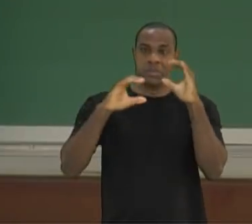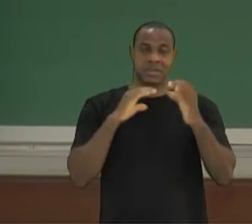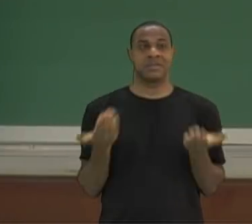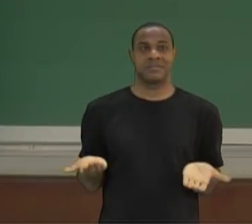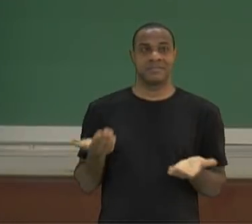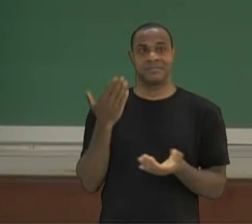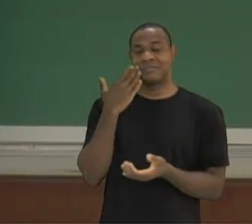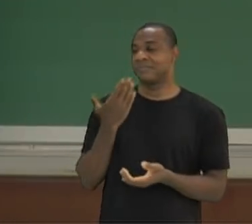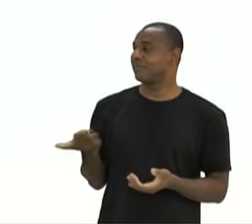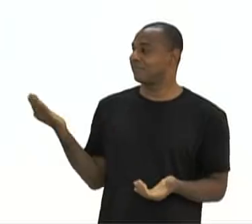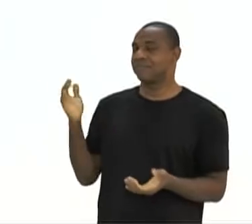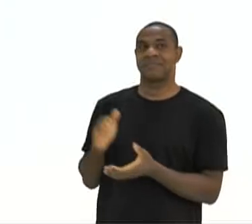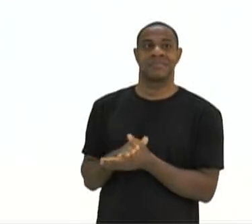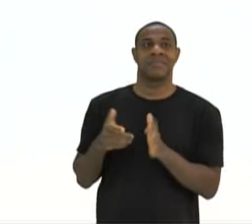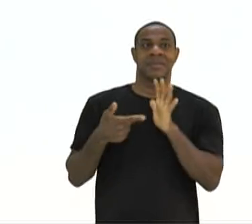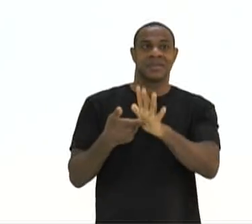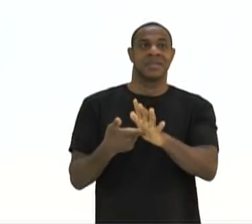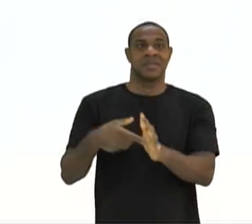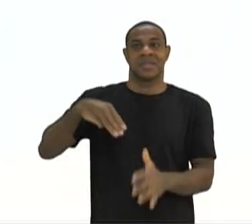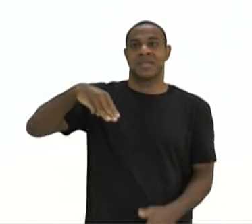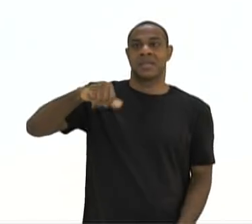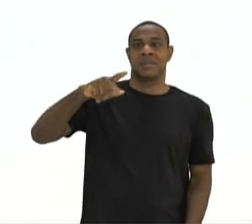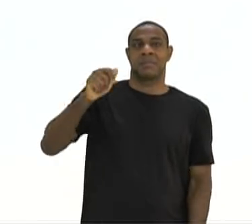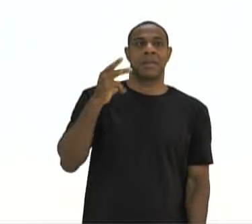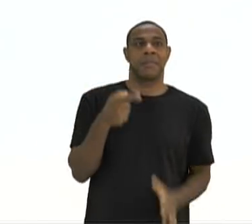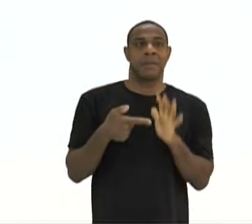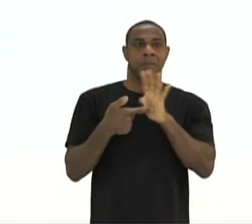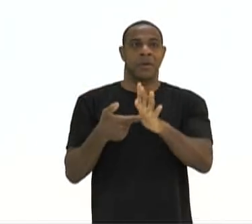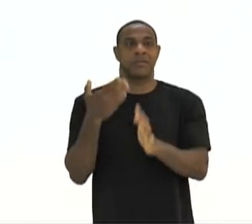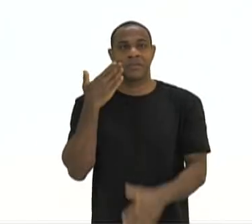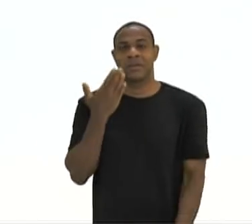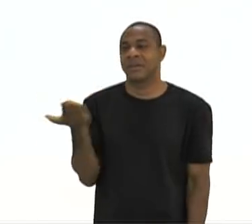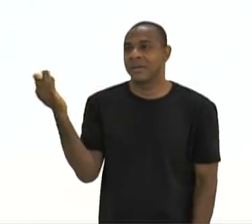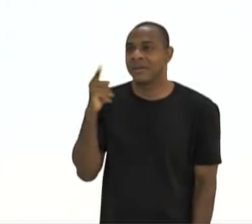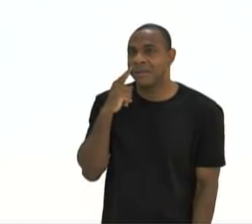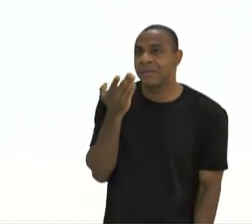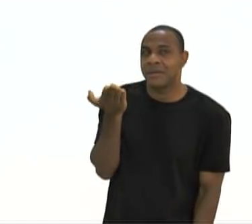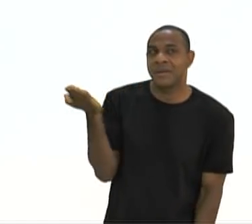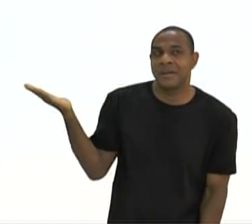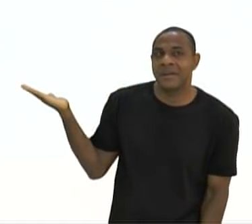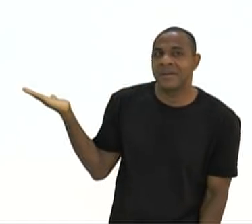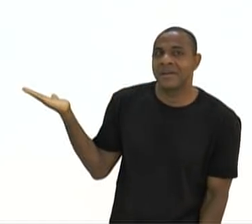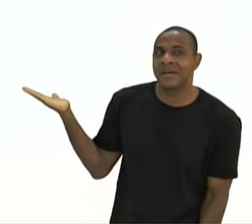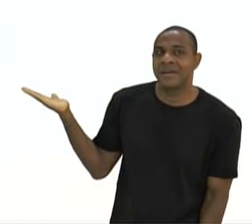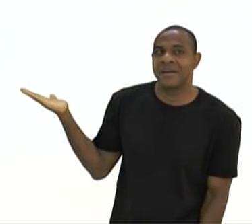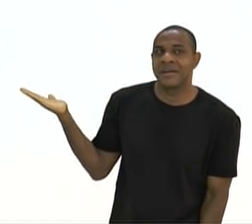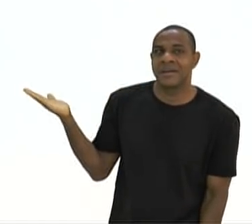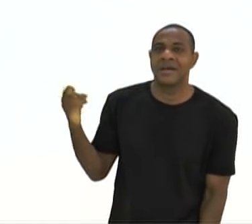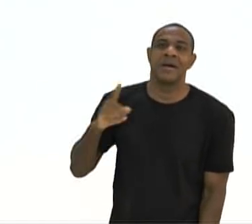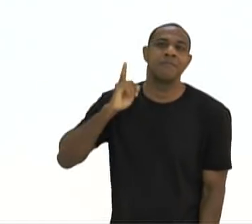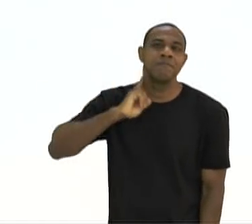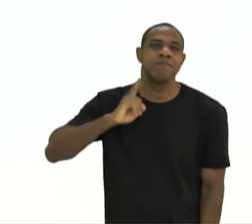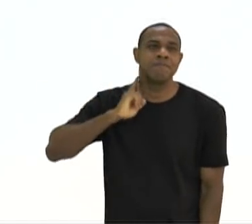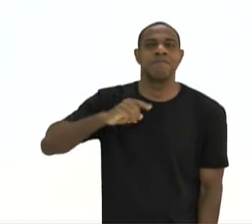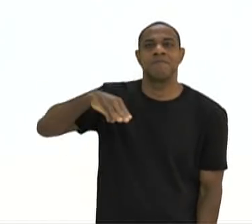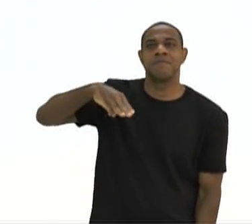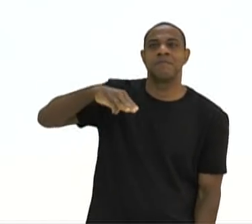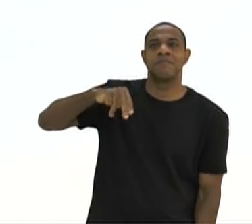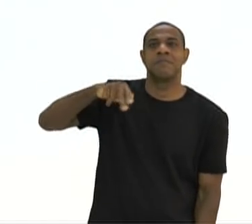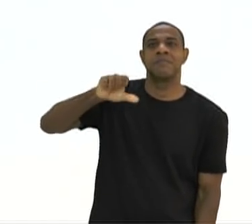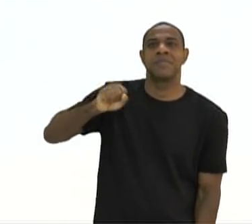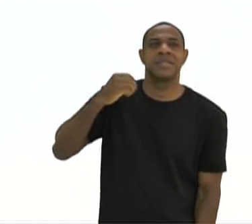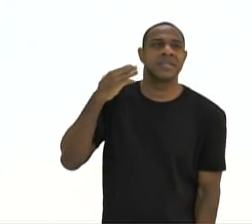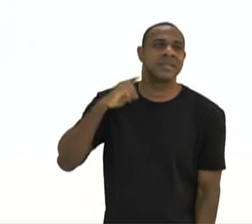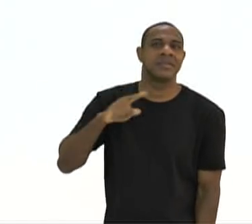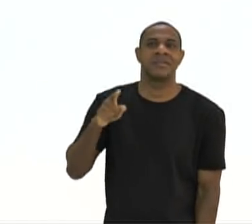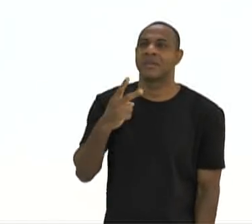certo? E aí o outro mapa mostra bem isso para nós. Então, aqui, ó, da metade aqui de Minas Gerais, Espírito